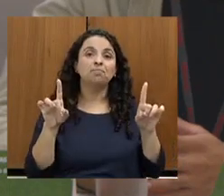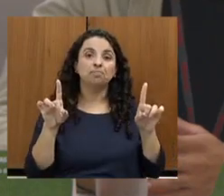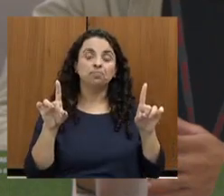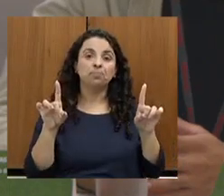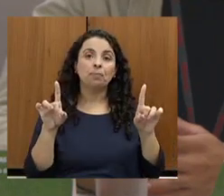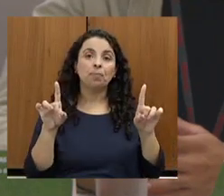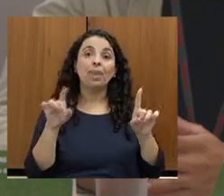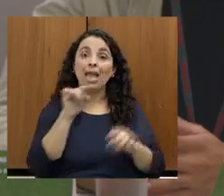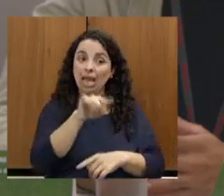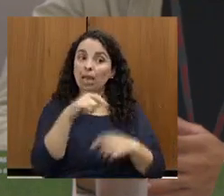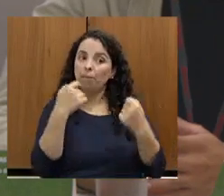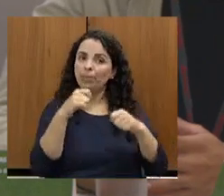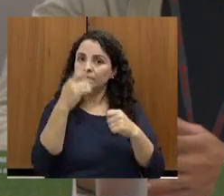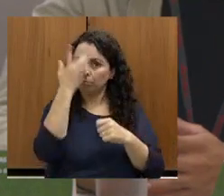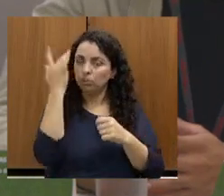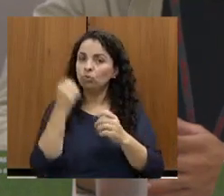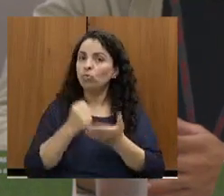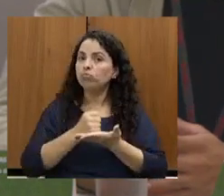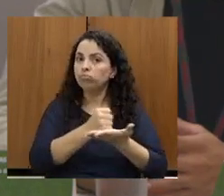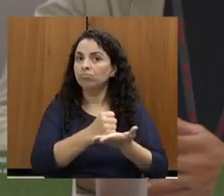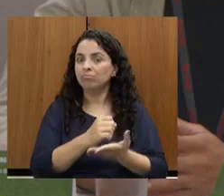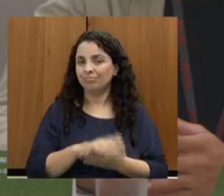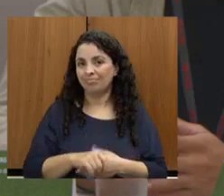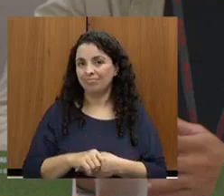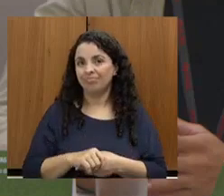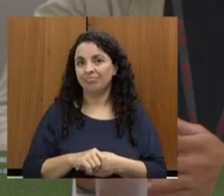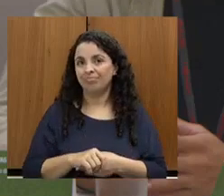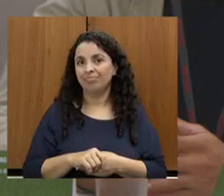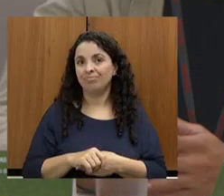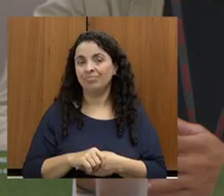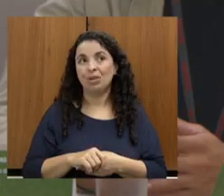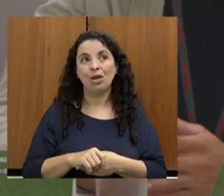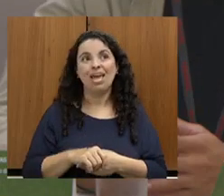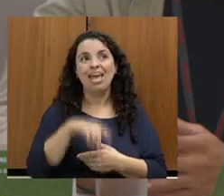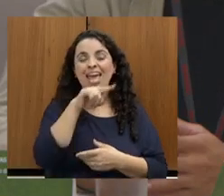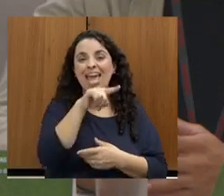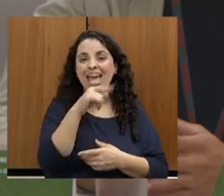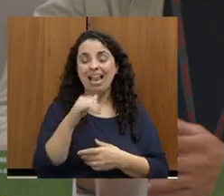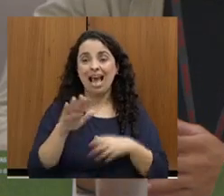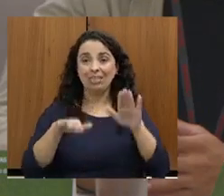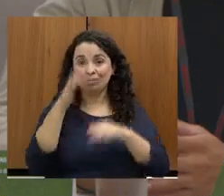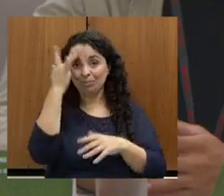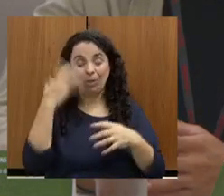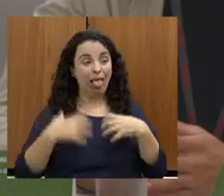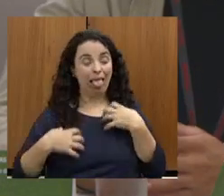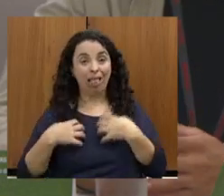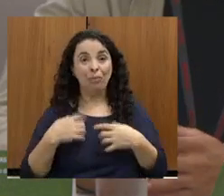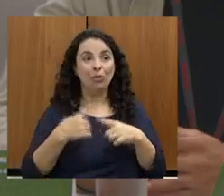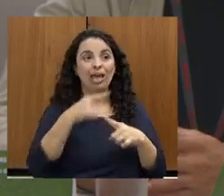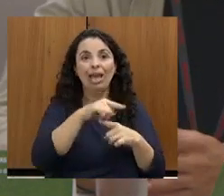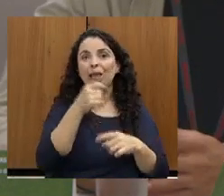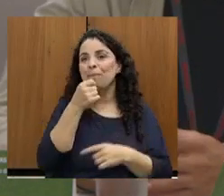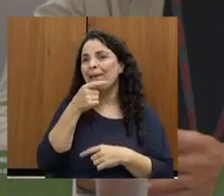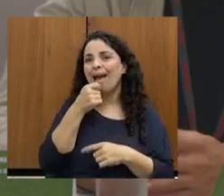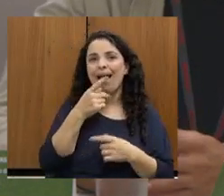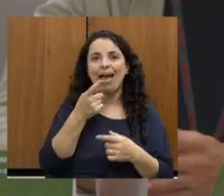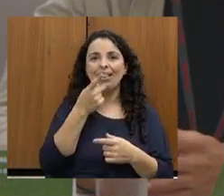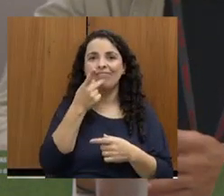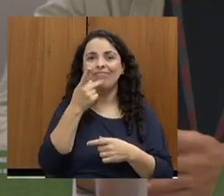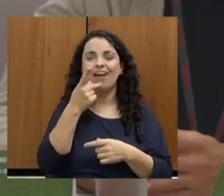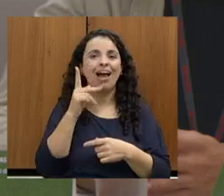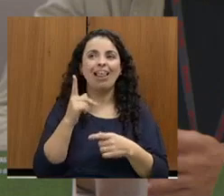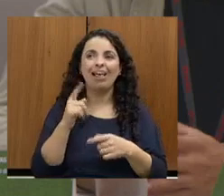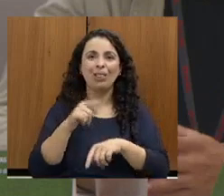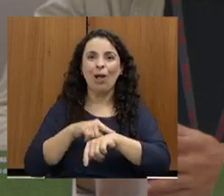O Davi, ele é diferente, ele incomoda por piadas, por falar fora da hora, mas ele só tira notas